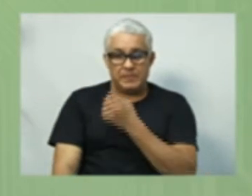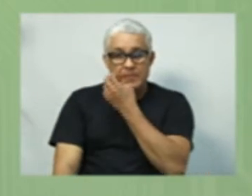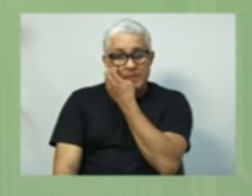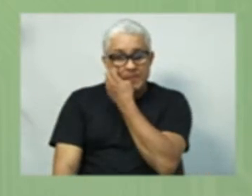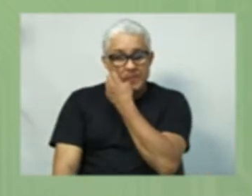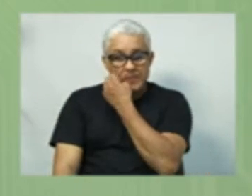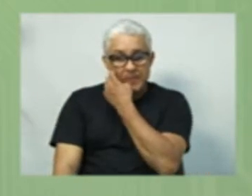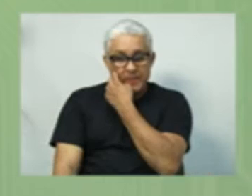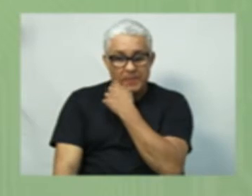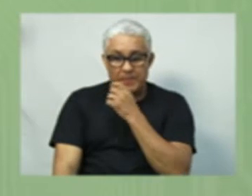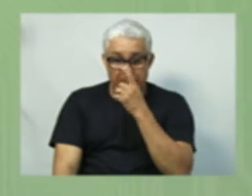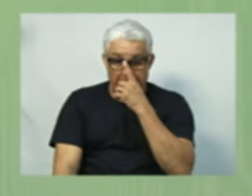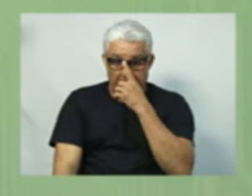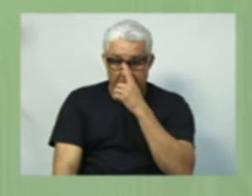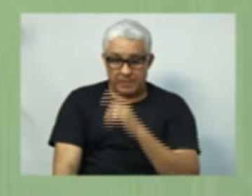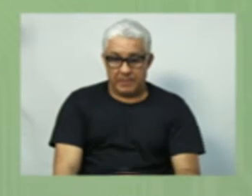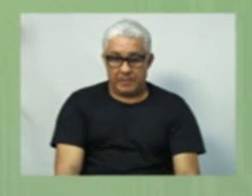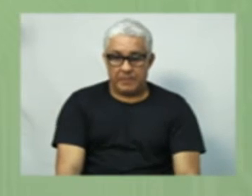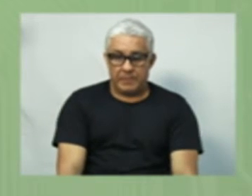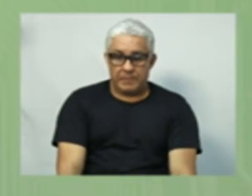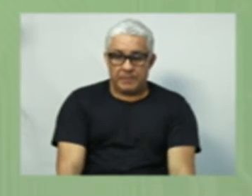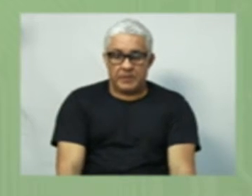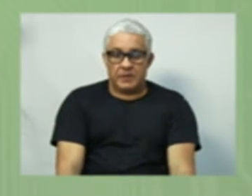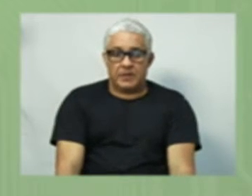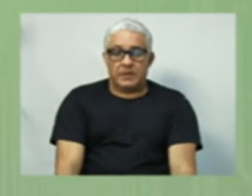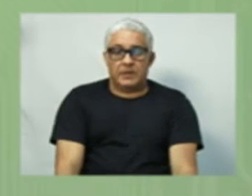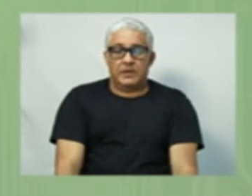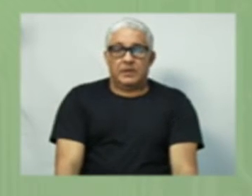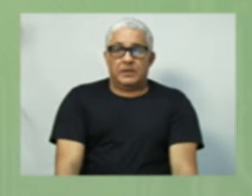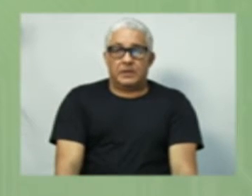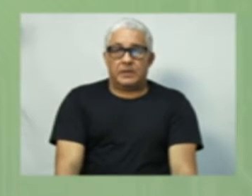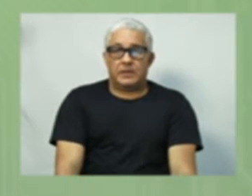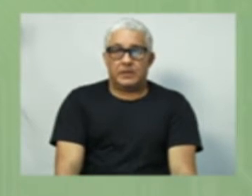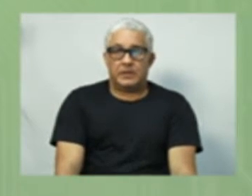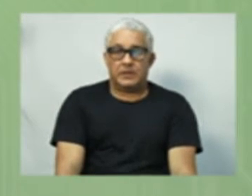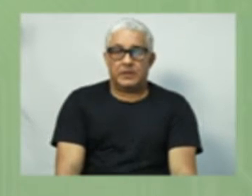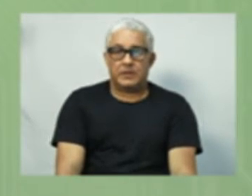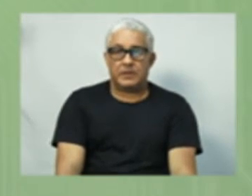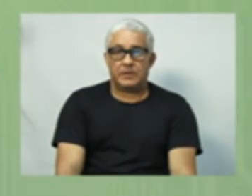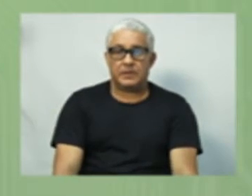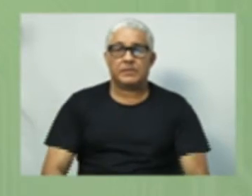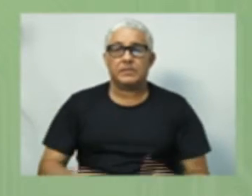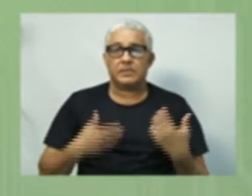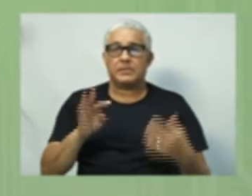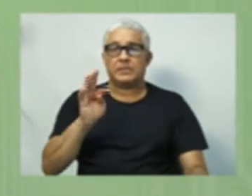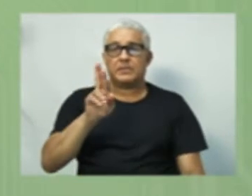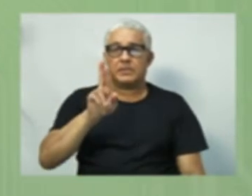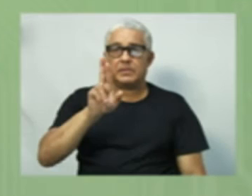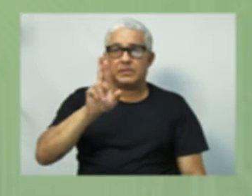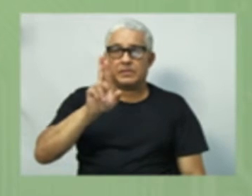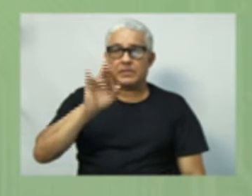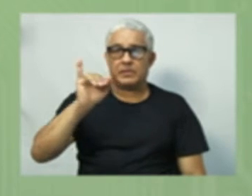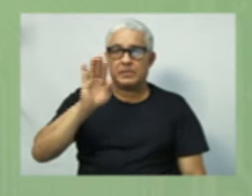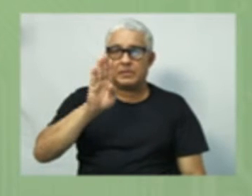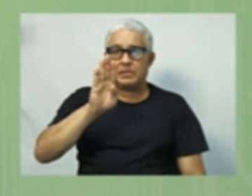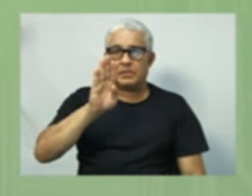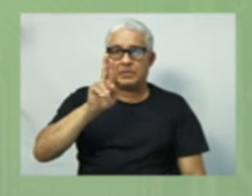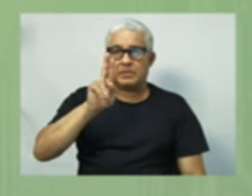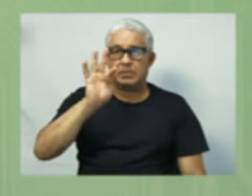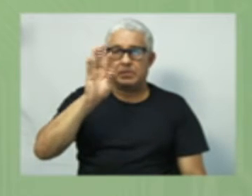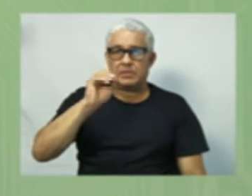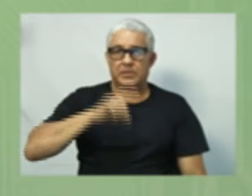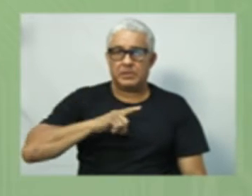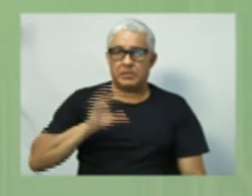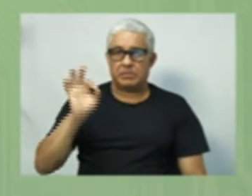Vai haver uma incidência de tributo. E qual é o tributo? Tem uma porcentagem, que a gente vai falar mais à